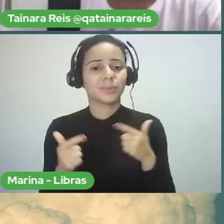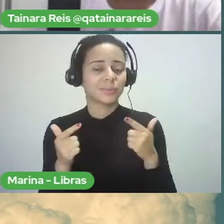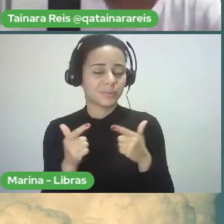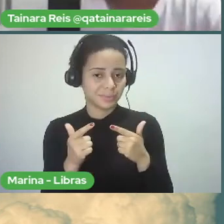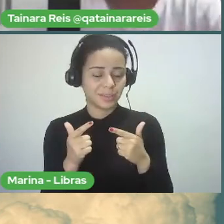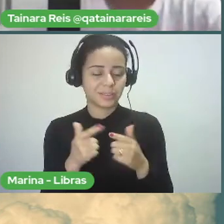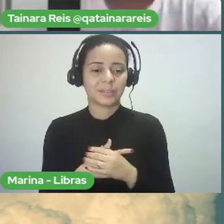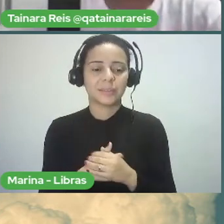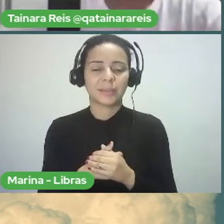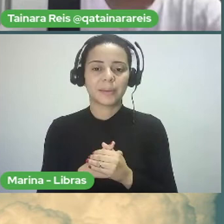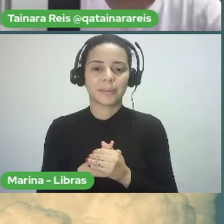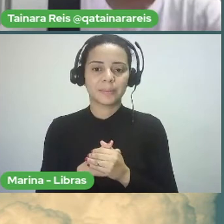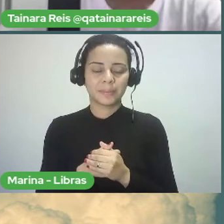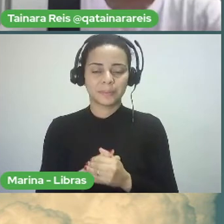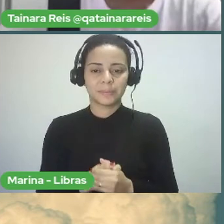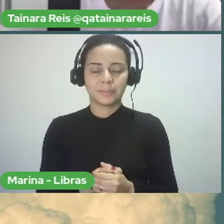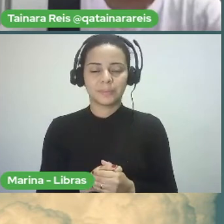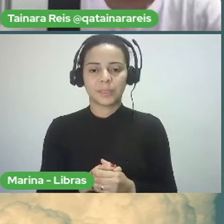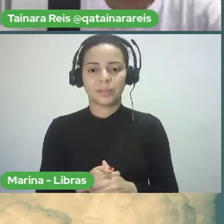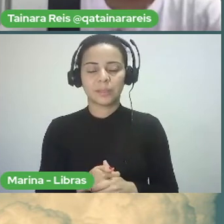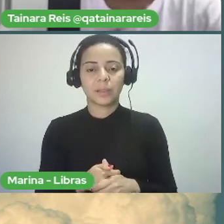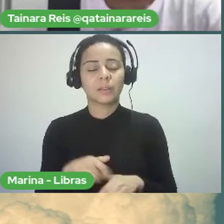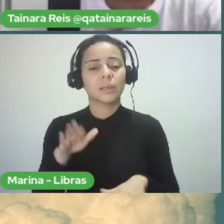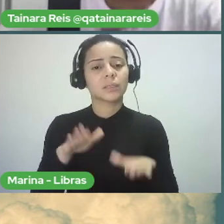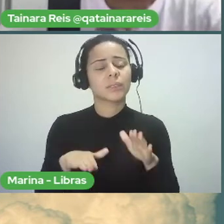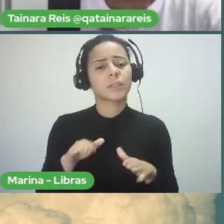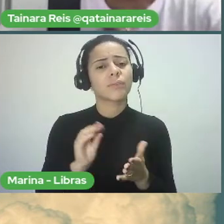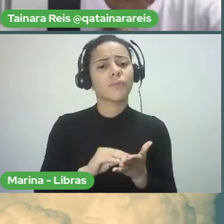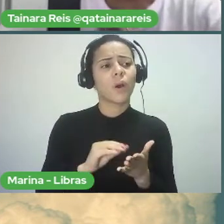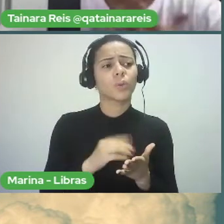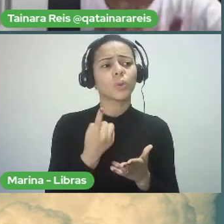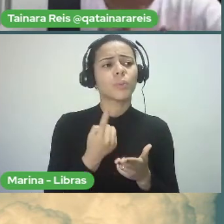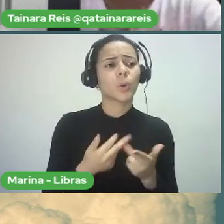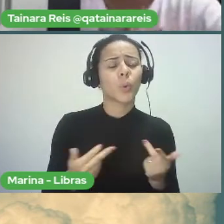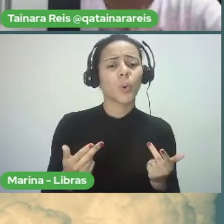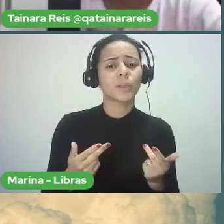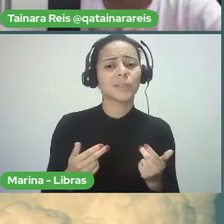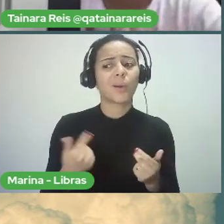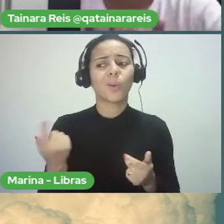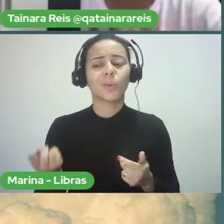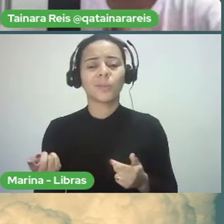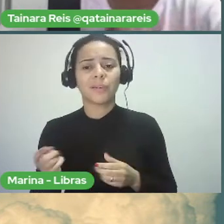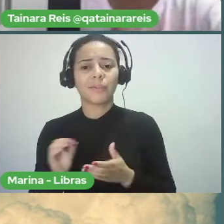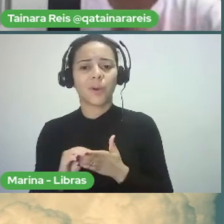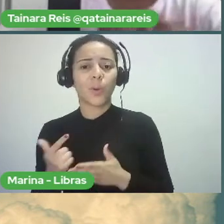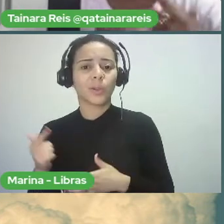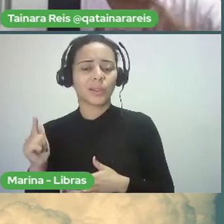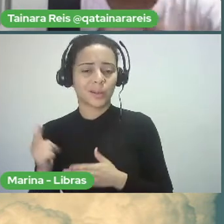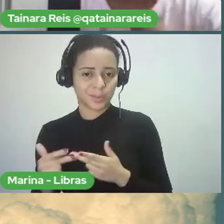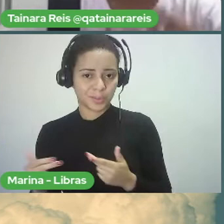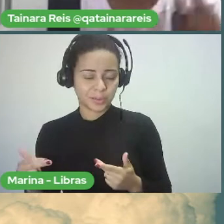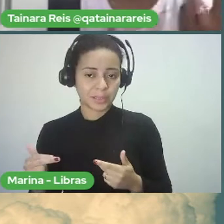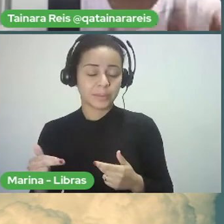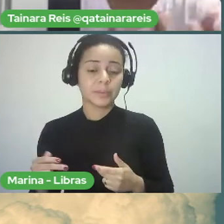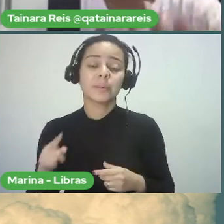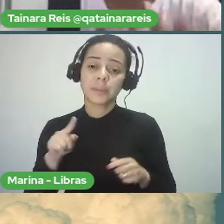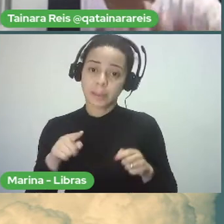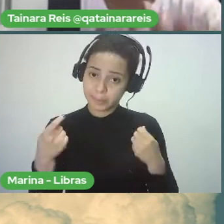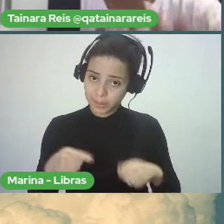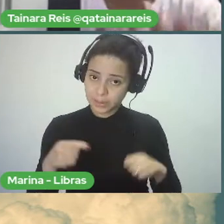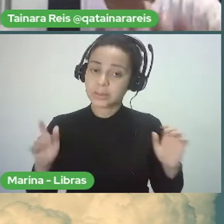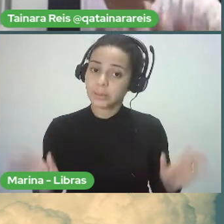coisinha, detalhe passar. Então, tente, conforme você consiga, né, de fato, promover, ajudar as